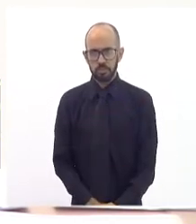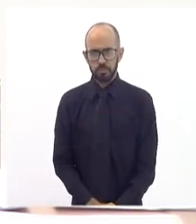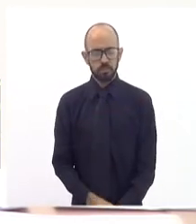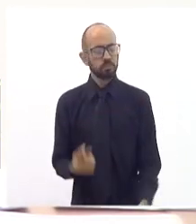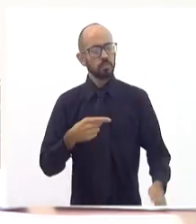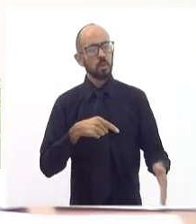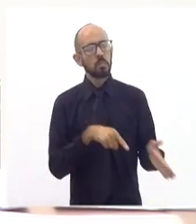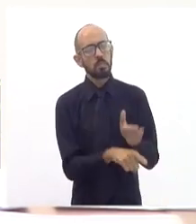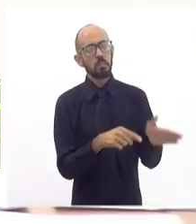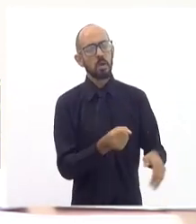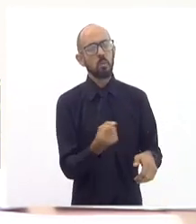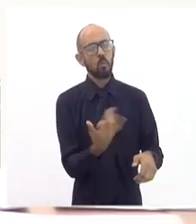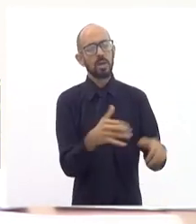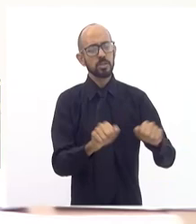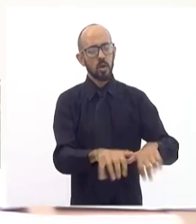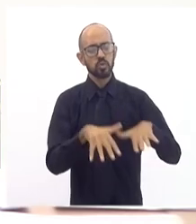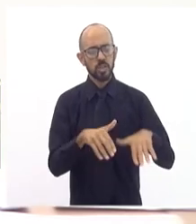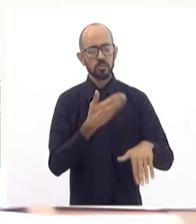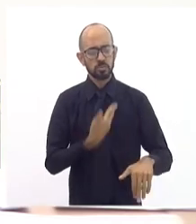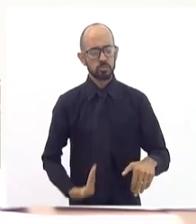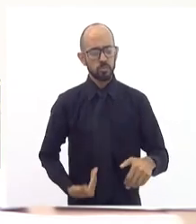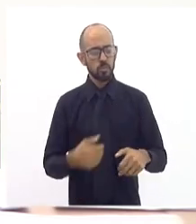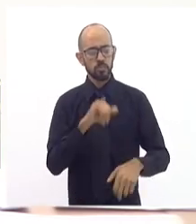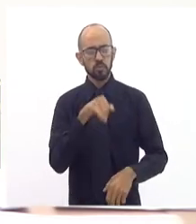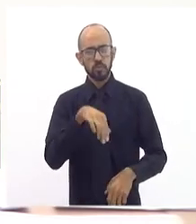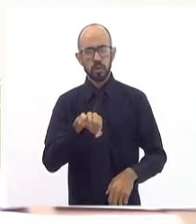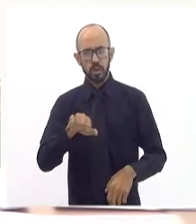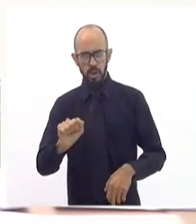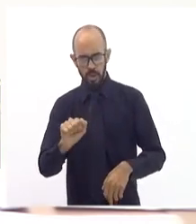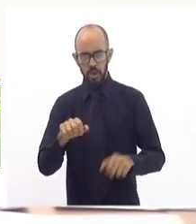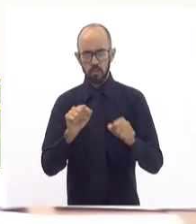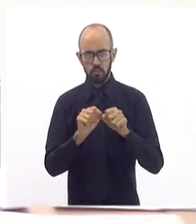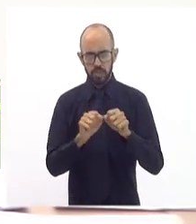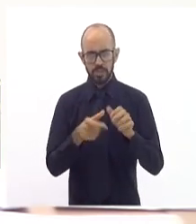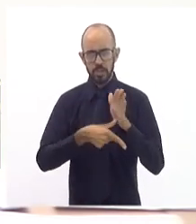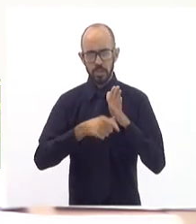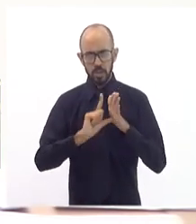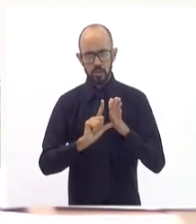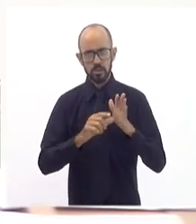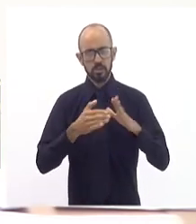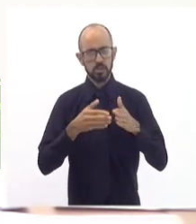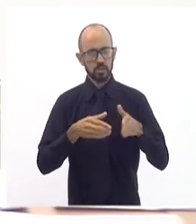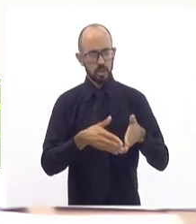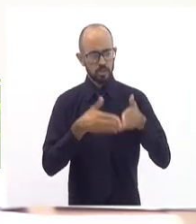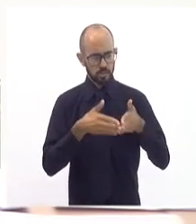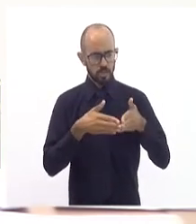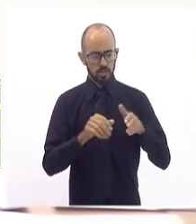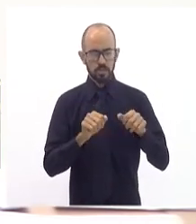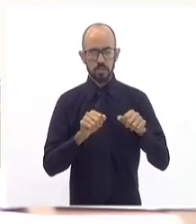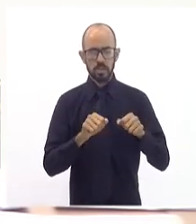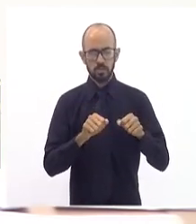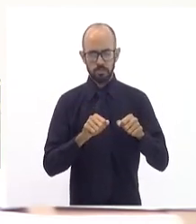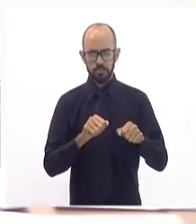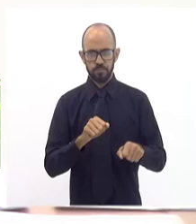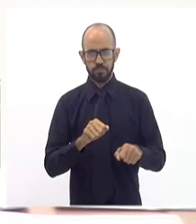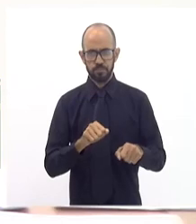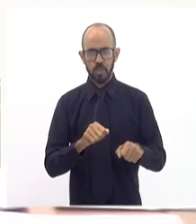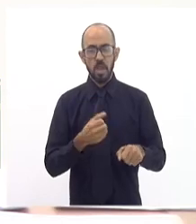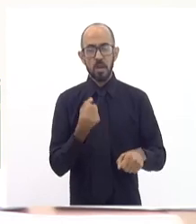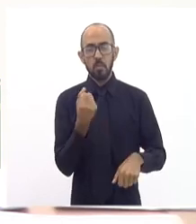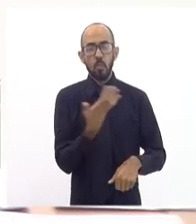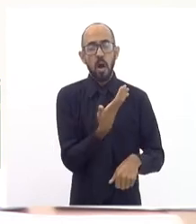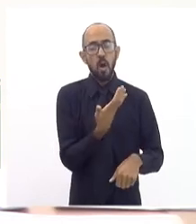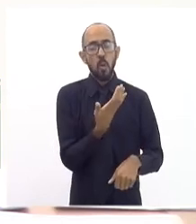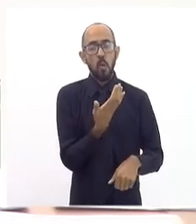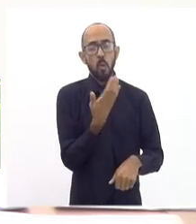e quantas audiências públicas foram realizadas do pela ideia sobre o tema antes da concessão dessa licença ambiental qual a participação da